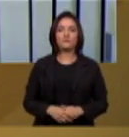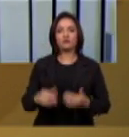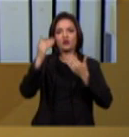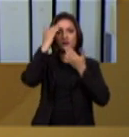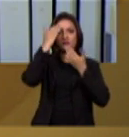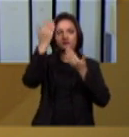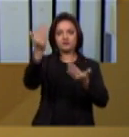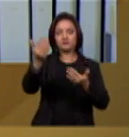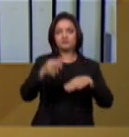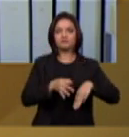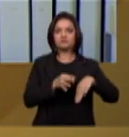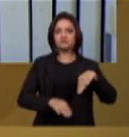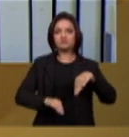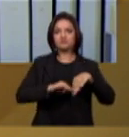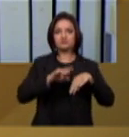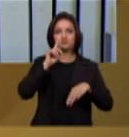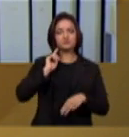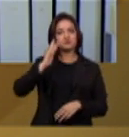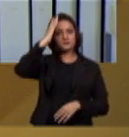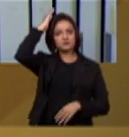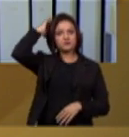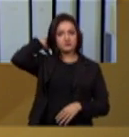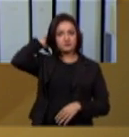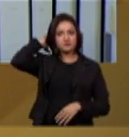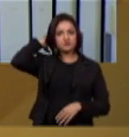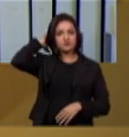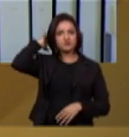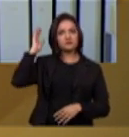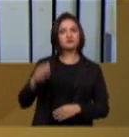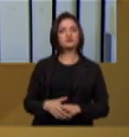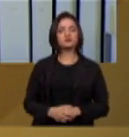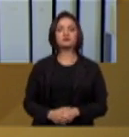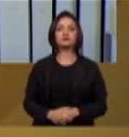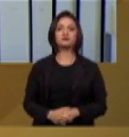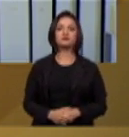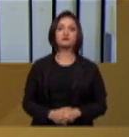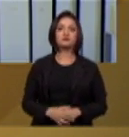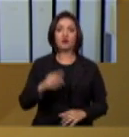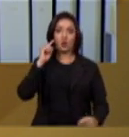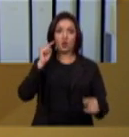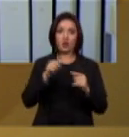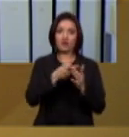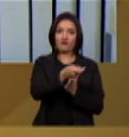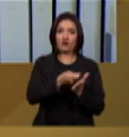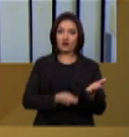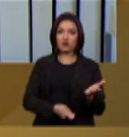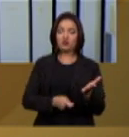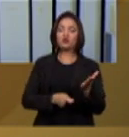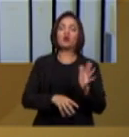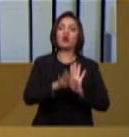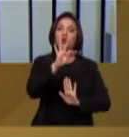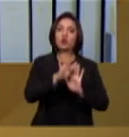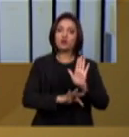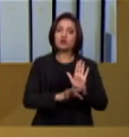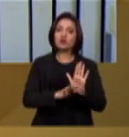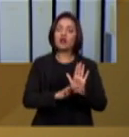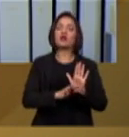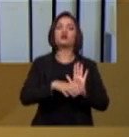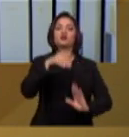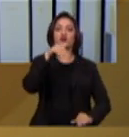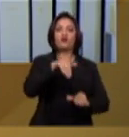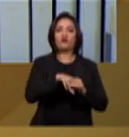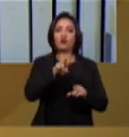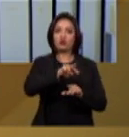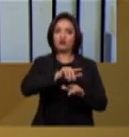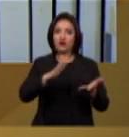Agradeço ao ministro Marco Aurélio, que então consigna voto com o relator e fará juntado do voto circunstanciado